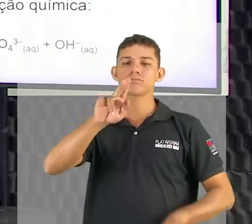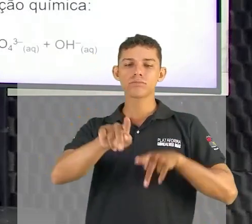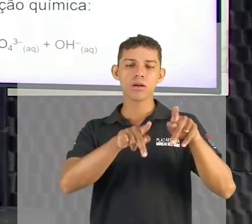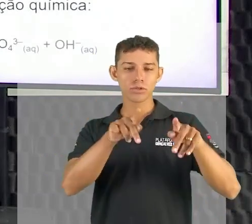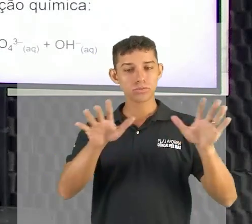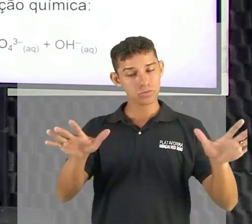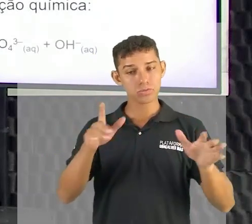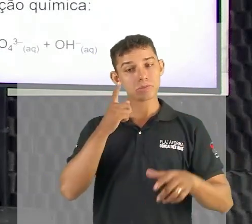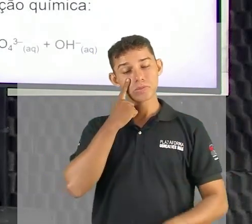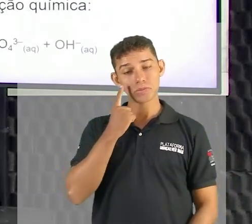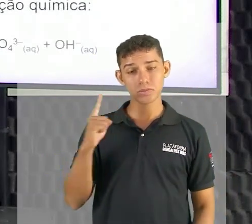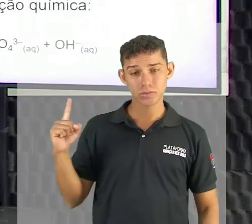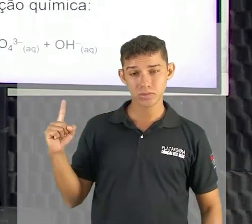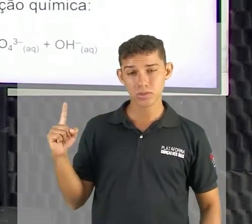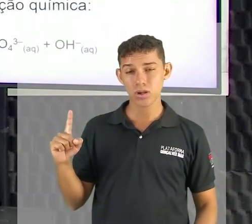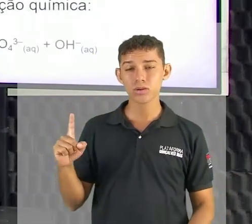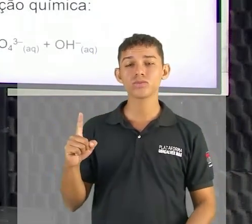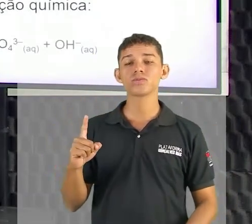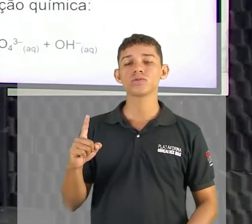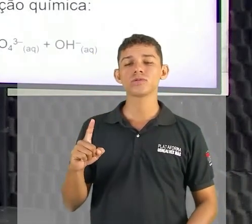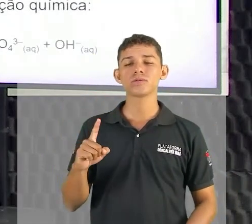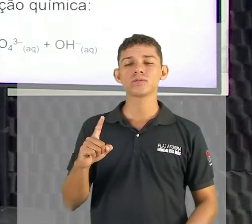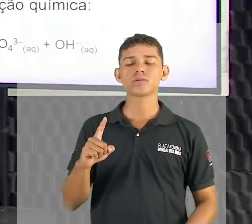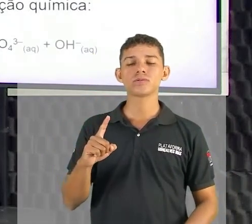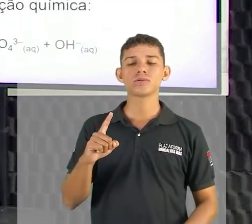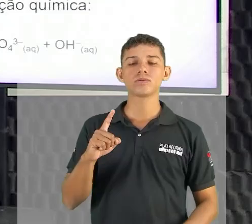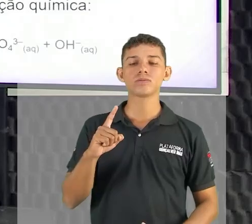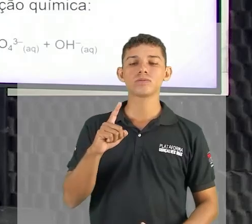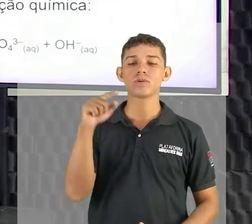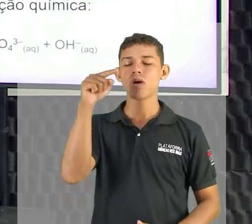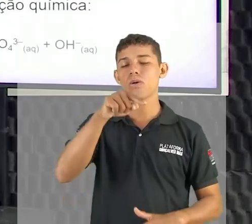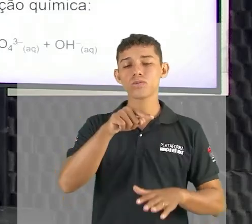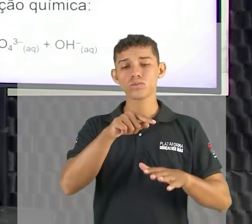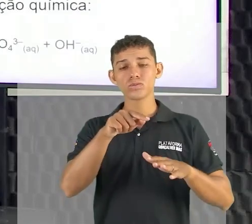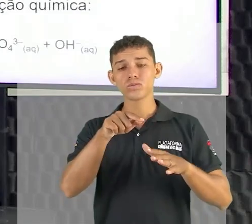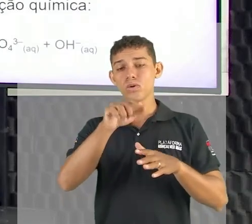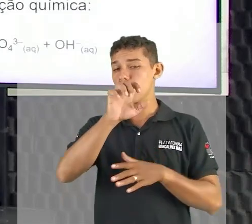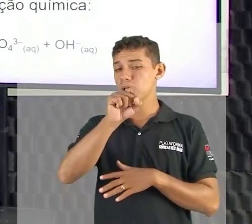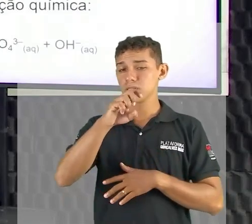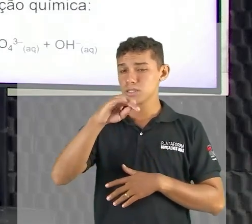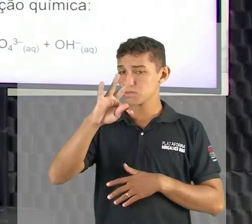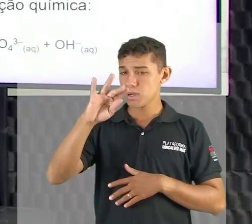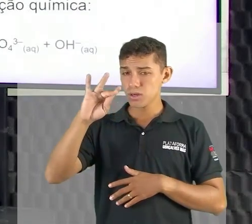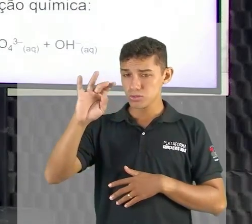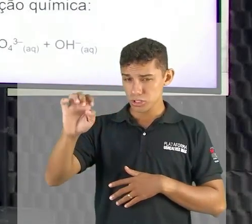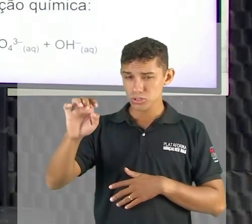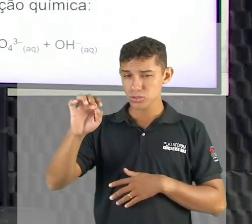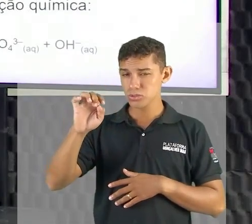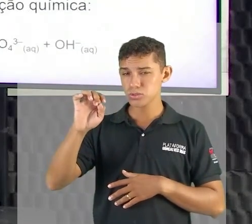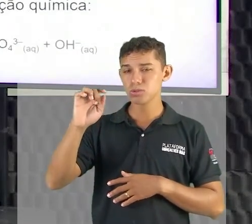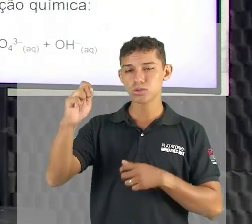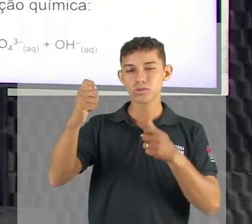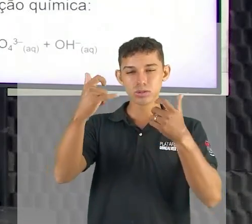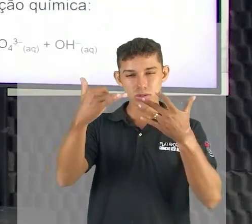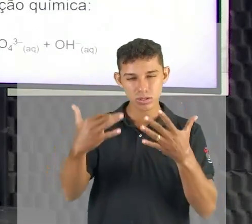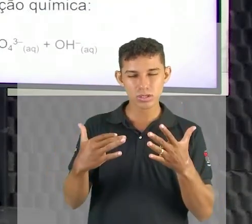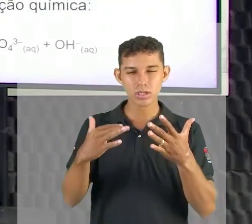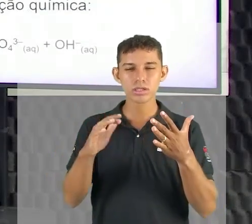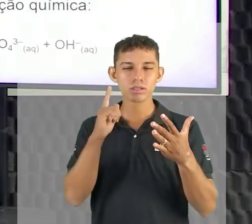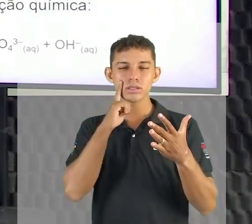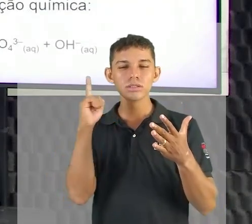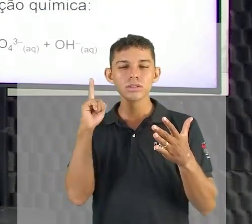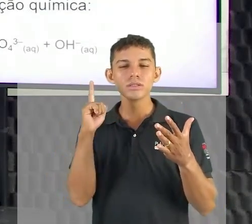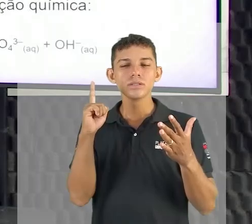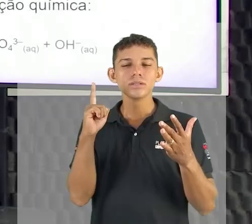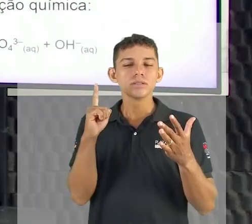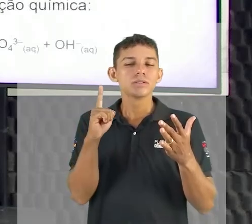O esmalte dos dentes é constituído de hidroxapatita, um mineral que sofre desmineralização em meio